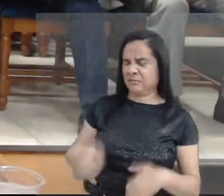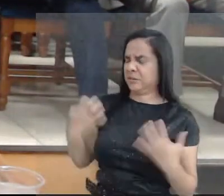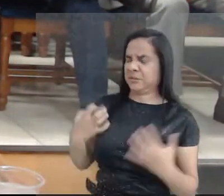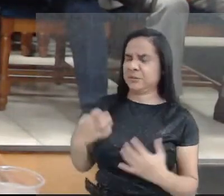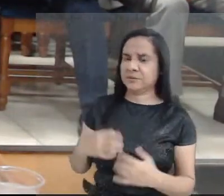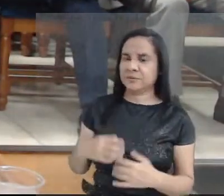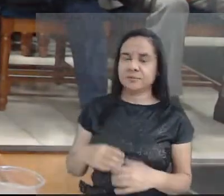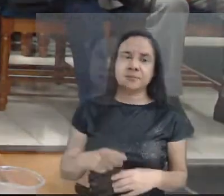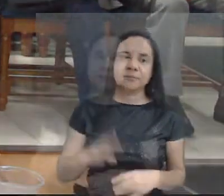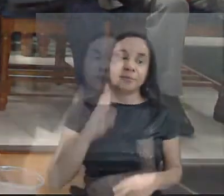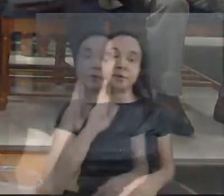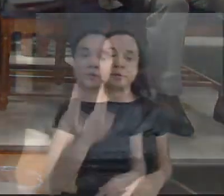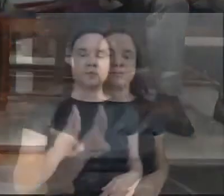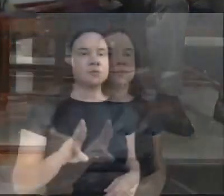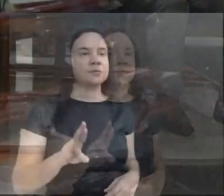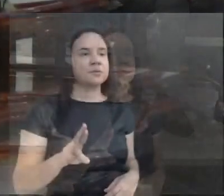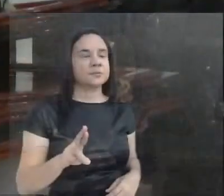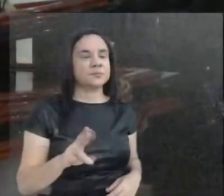resposta.